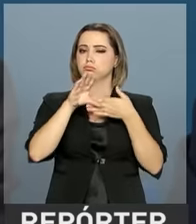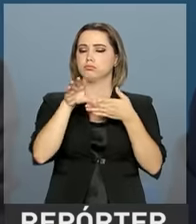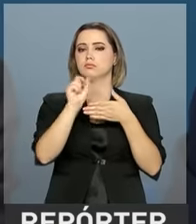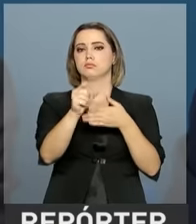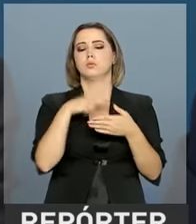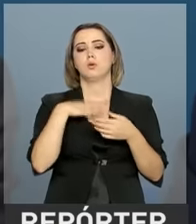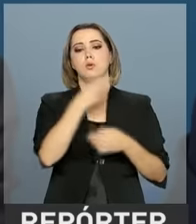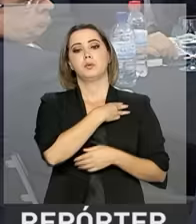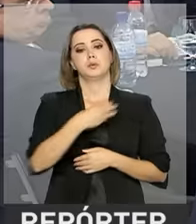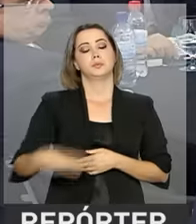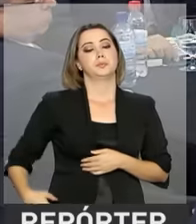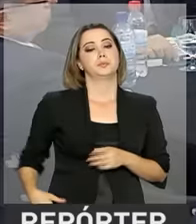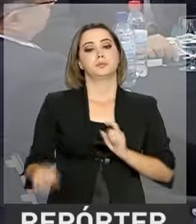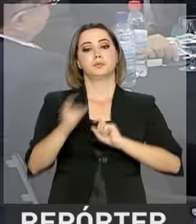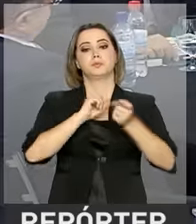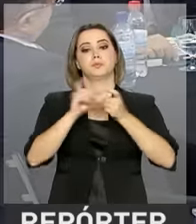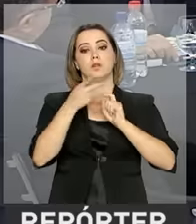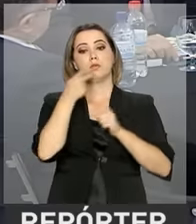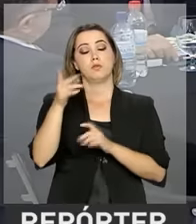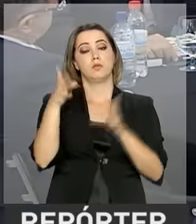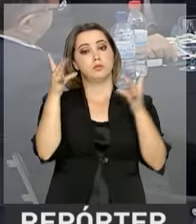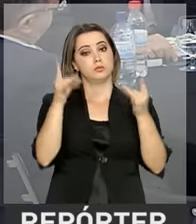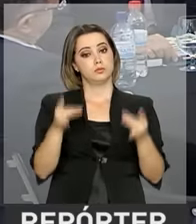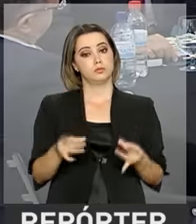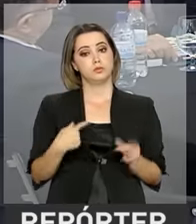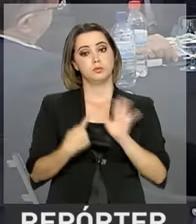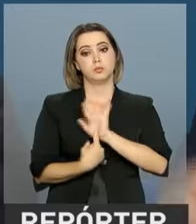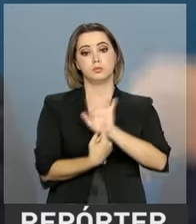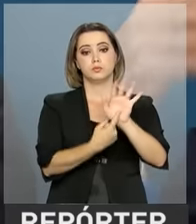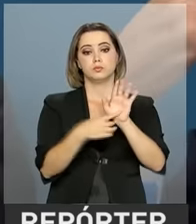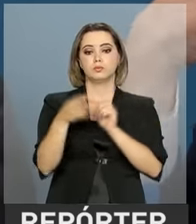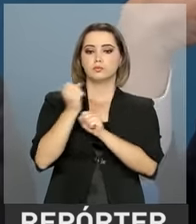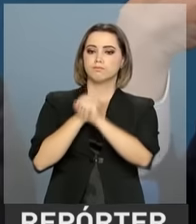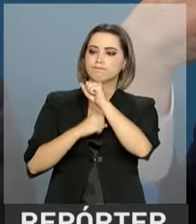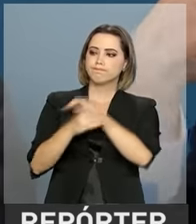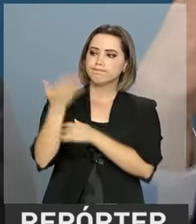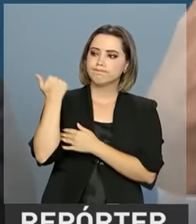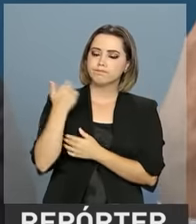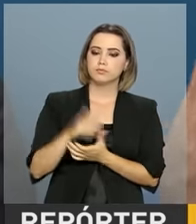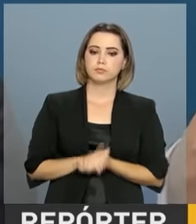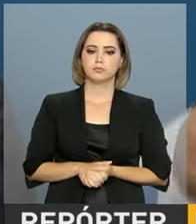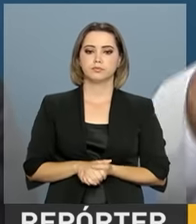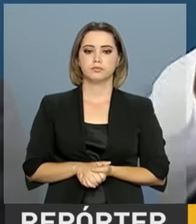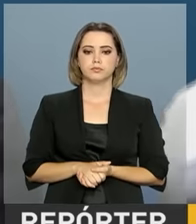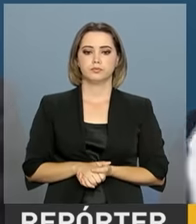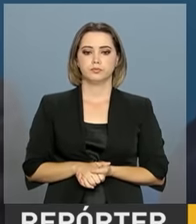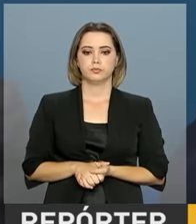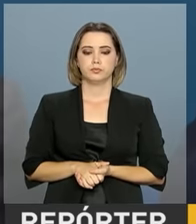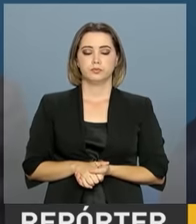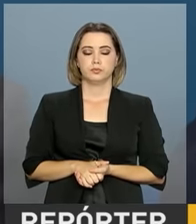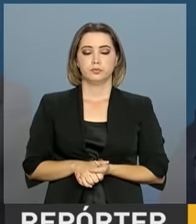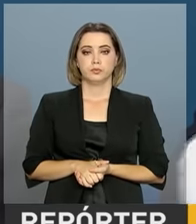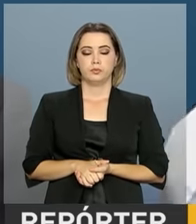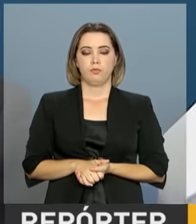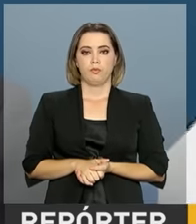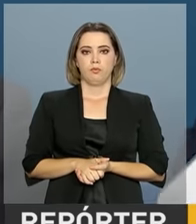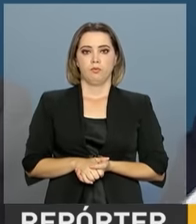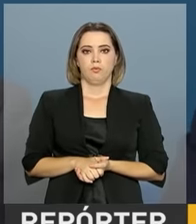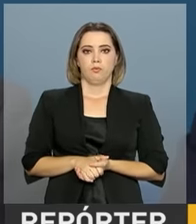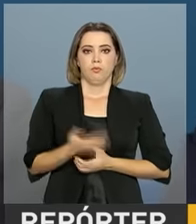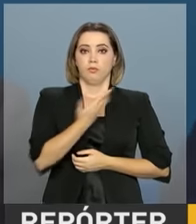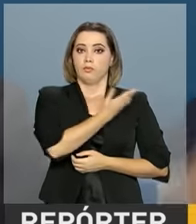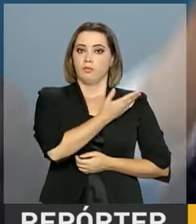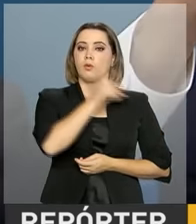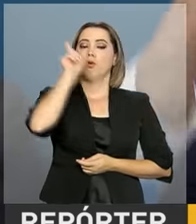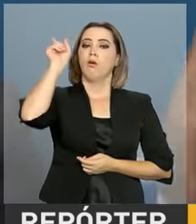da Fazenda Henrique meirelis disse que os dados refletem o passado é o resultado desta e